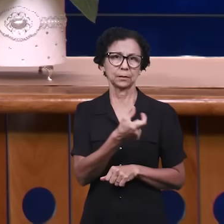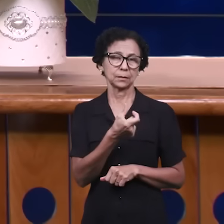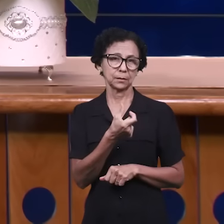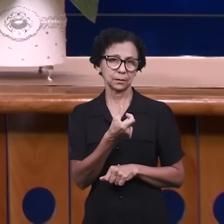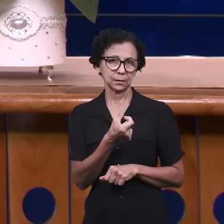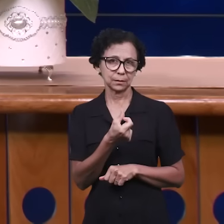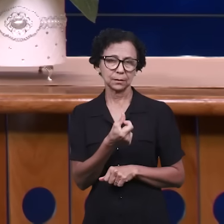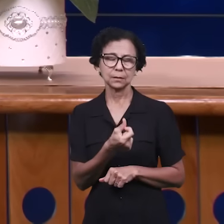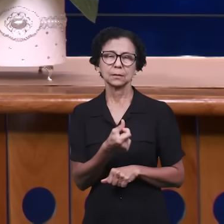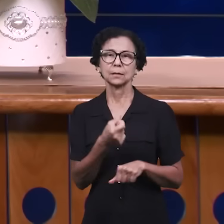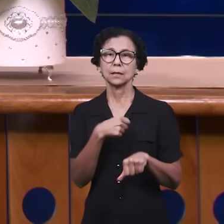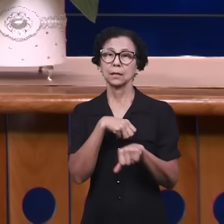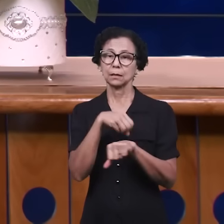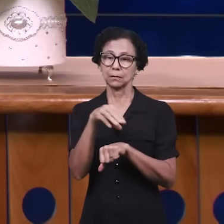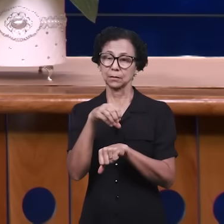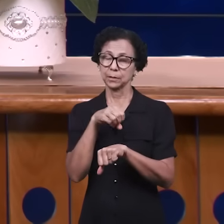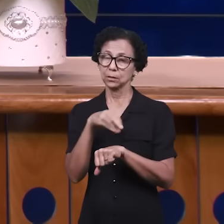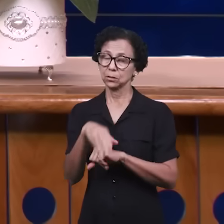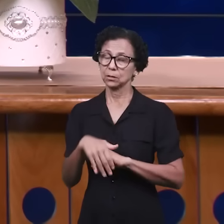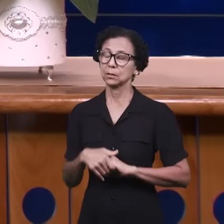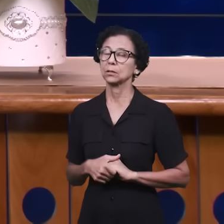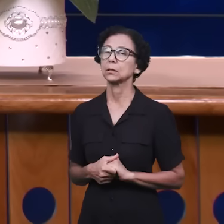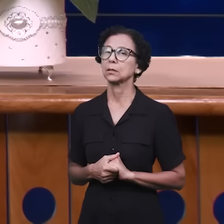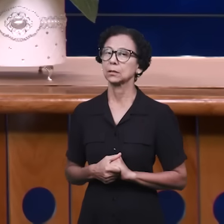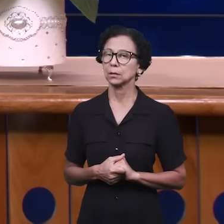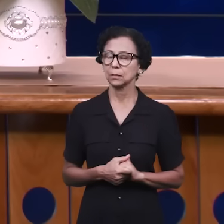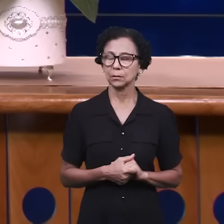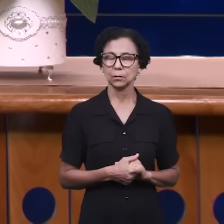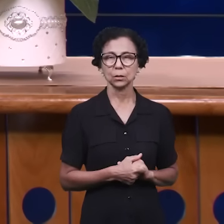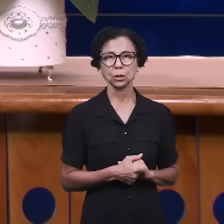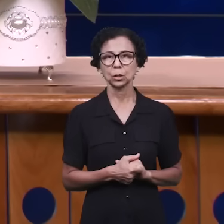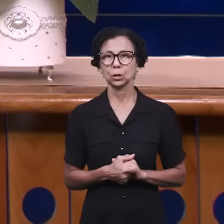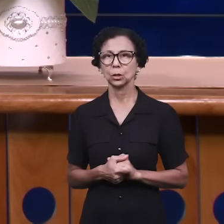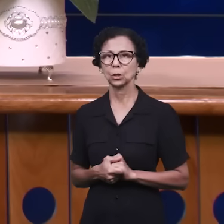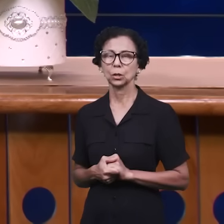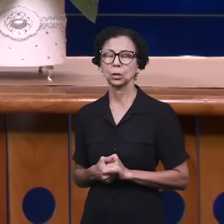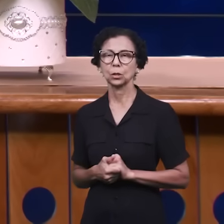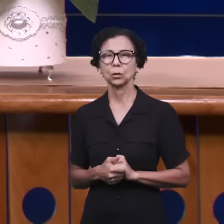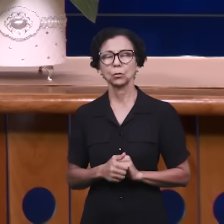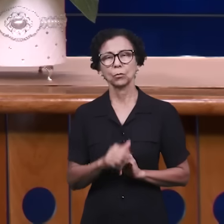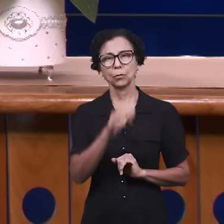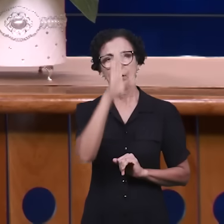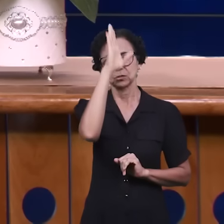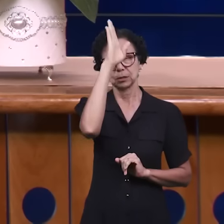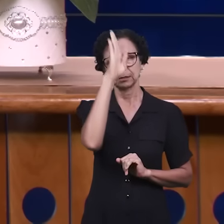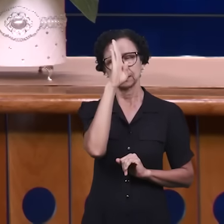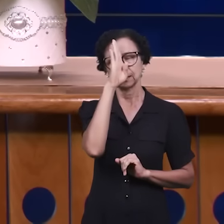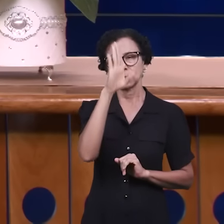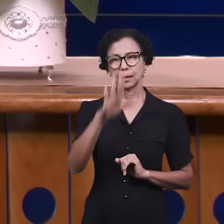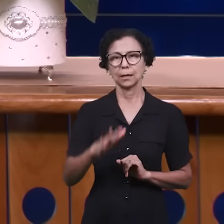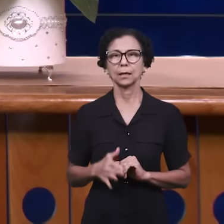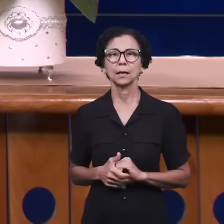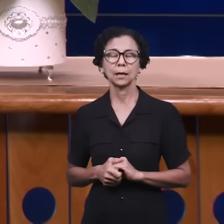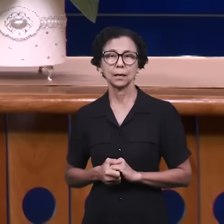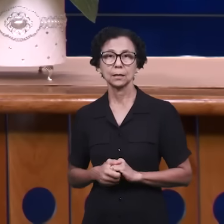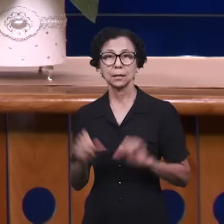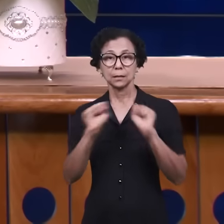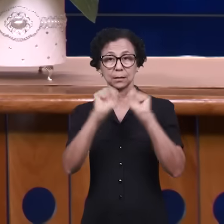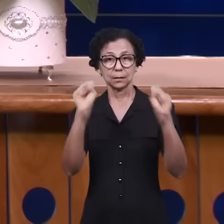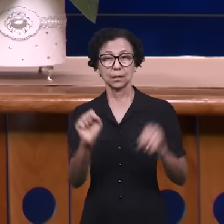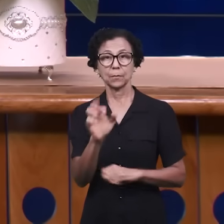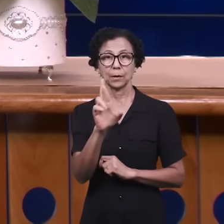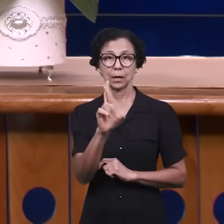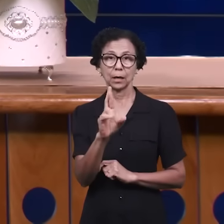126, canal gratuito via satélite. Para você que tem o sistema RO da Embratel na sua casa, estamos transmitindo também